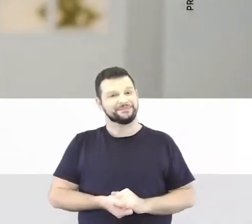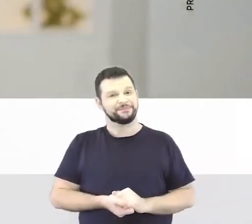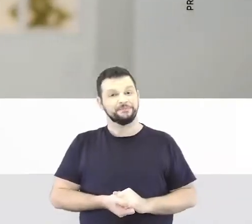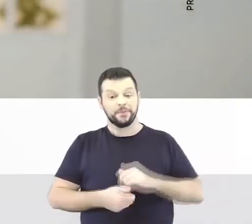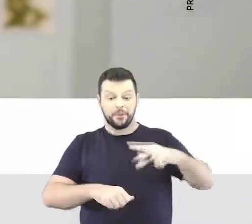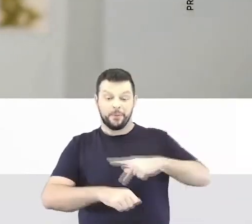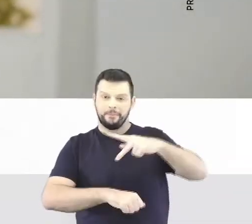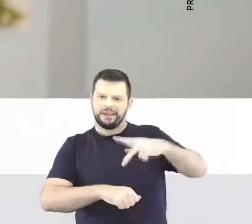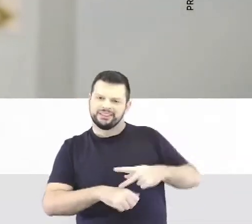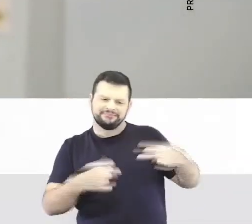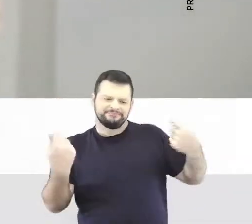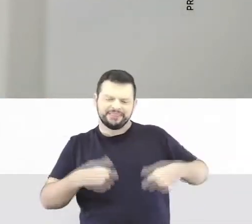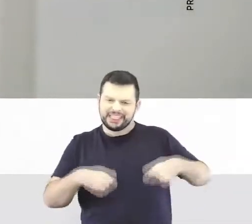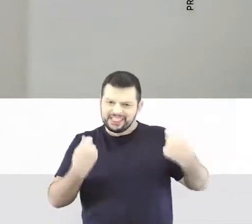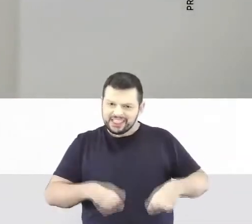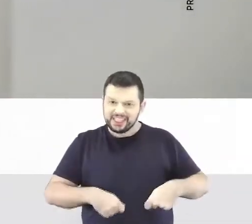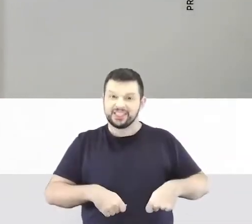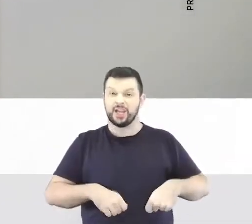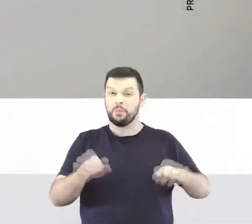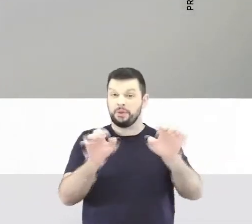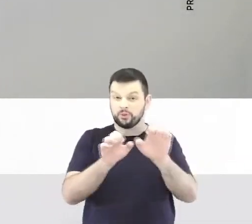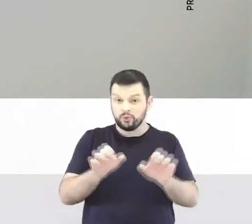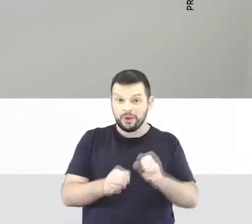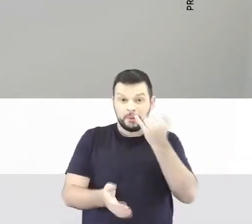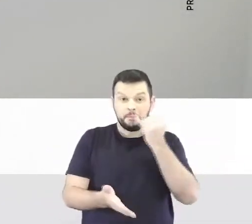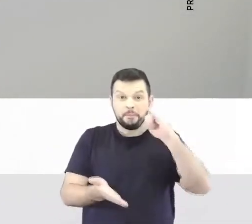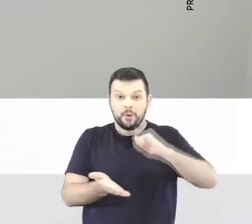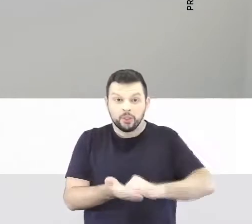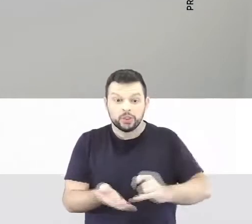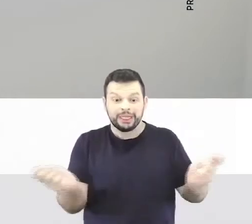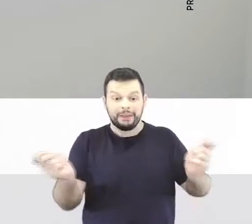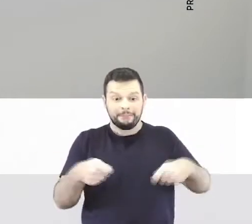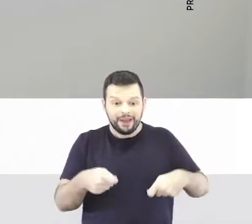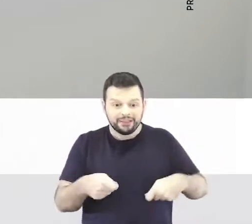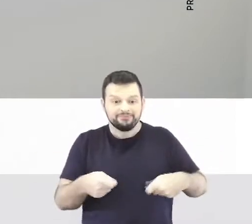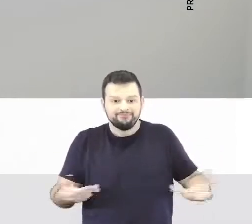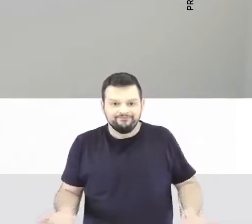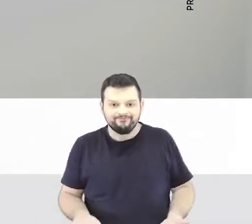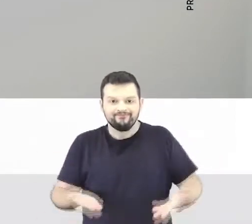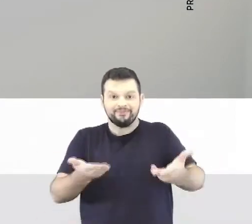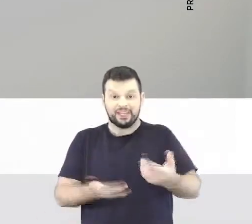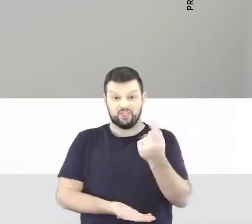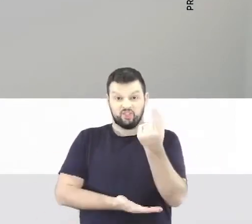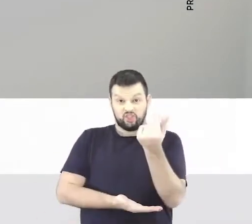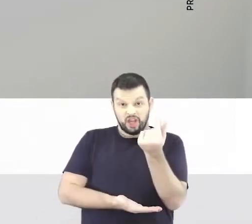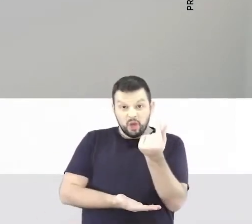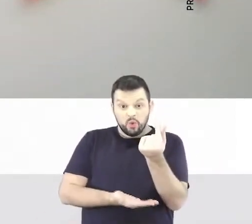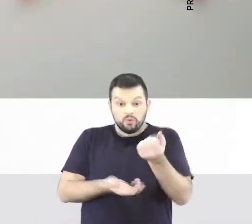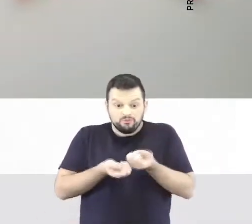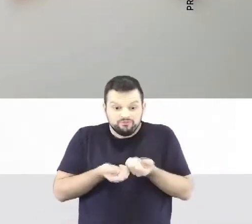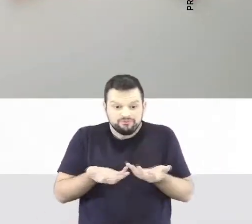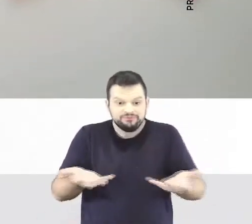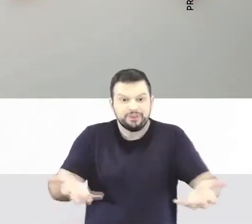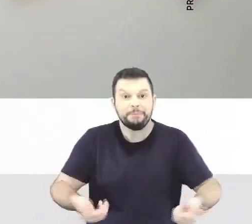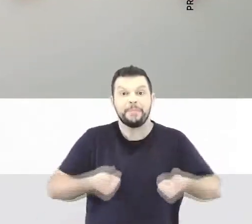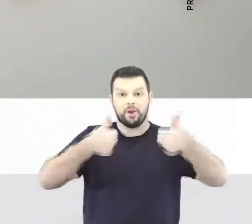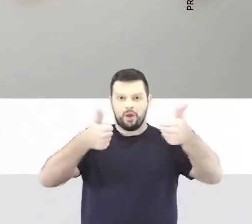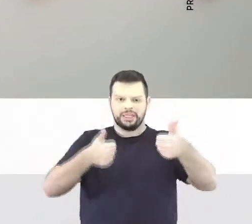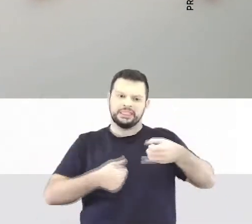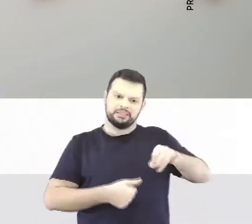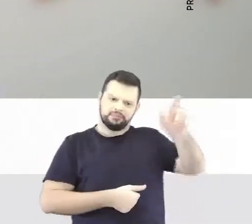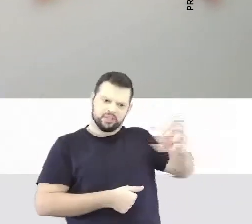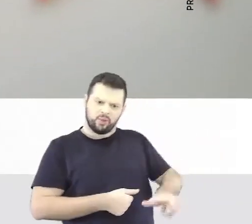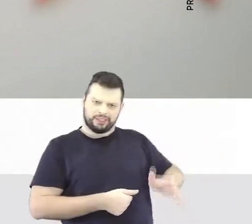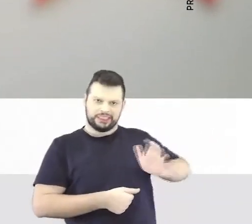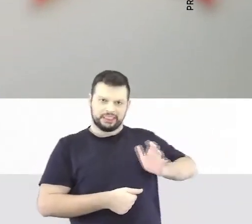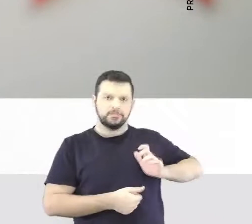O país carece de uma estrutura tributária que promova uma melhor distribuição da renda e da riqueza. Quem tem mais paga mais